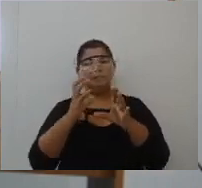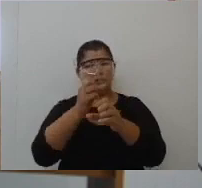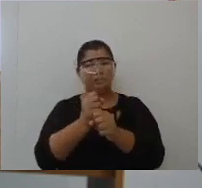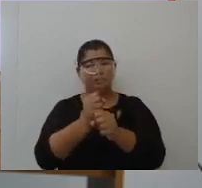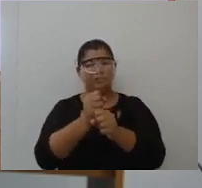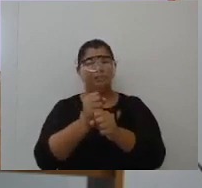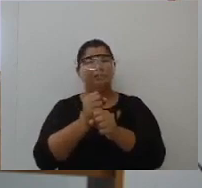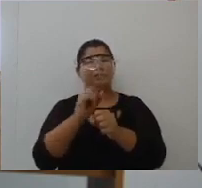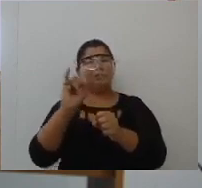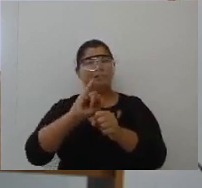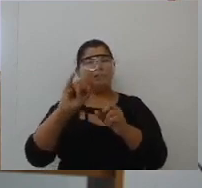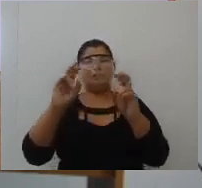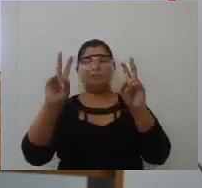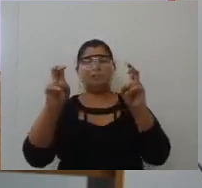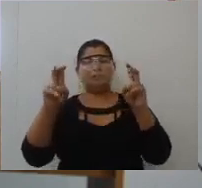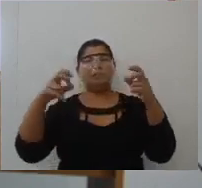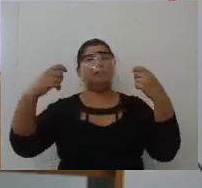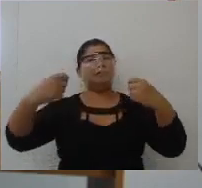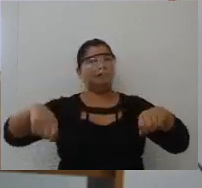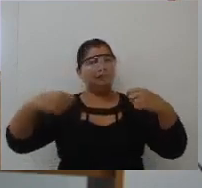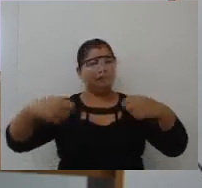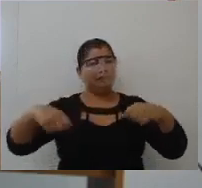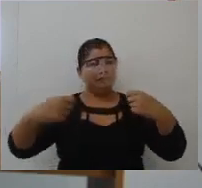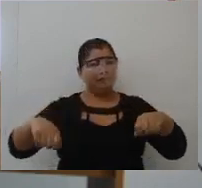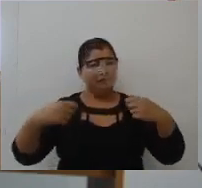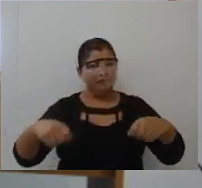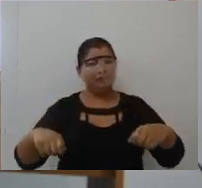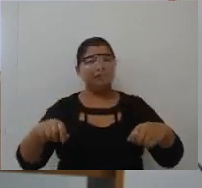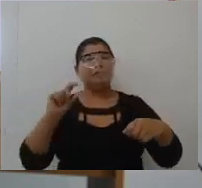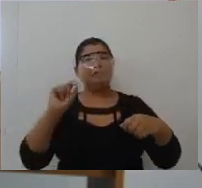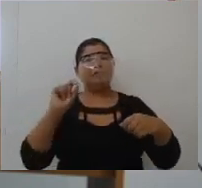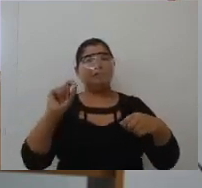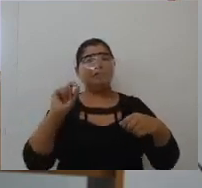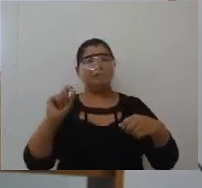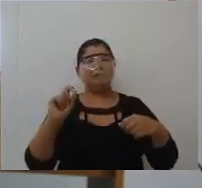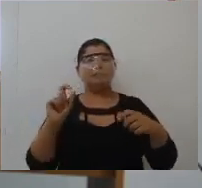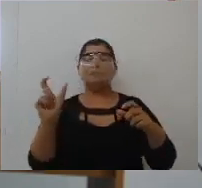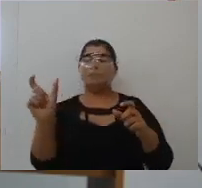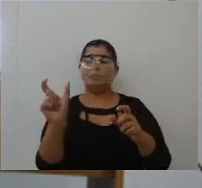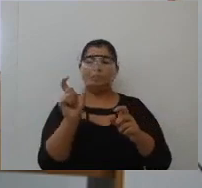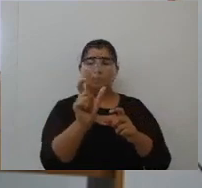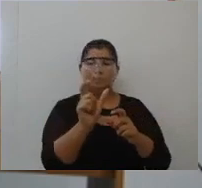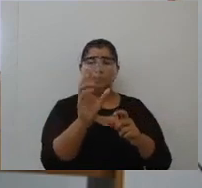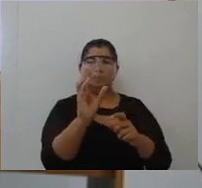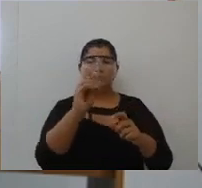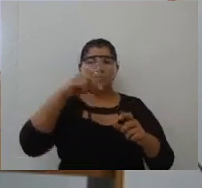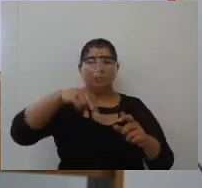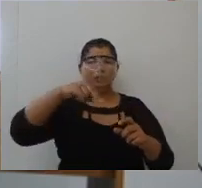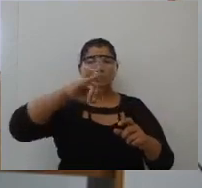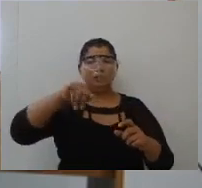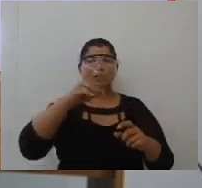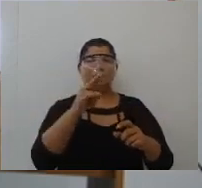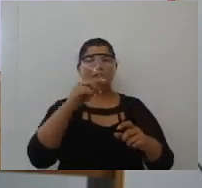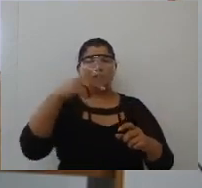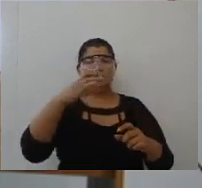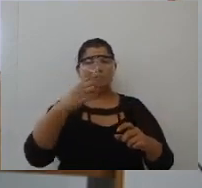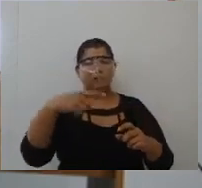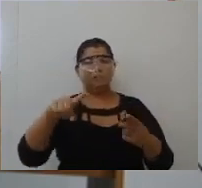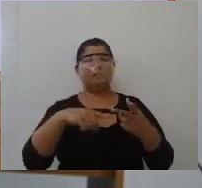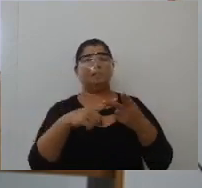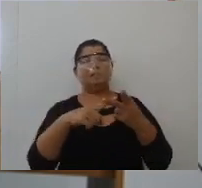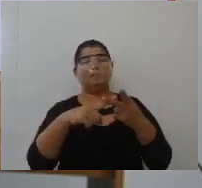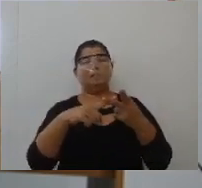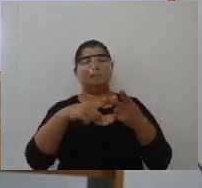assuntos que são muito necessários nesse momento. Então, conjunções, para a quarta competência,